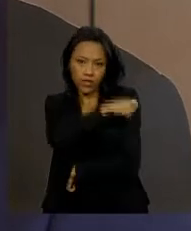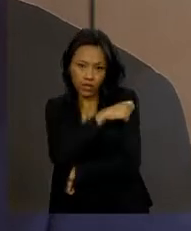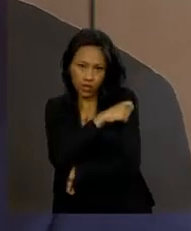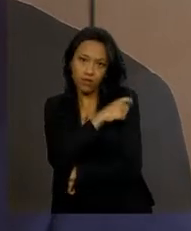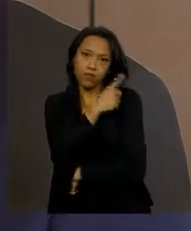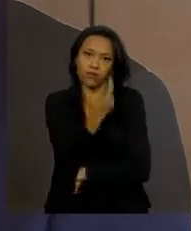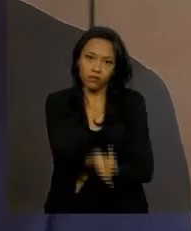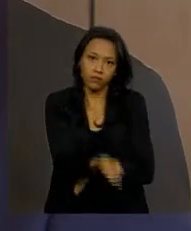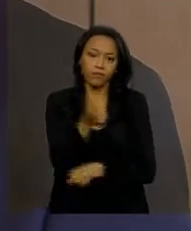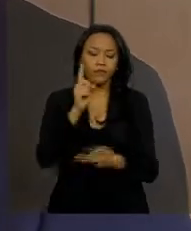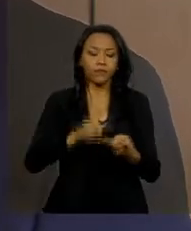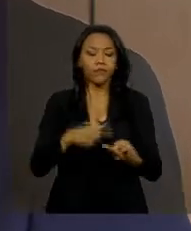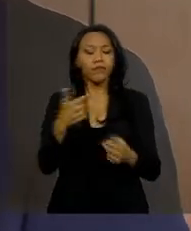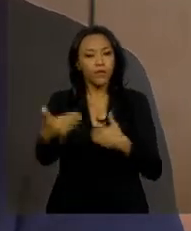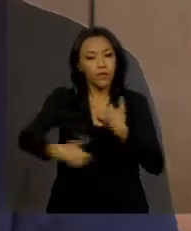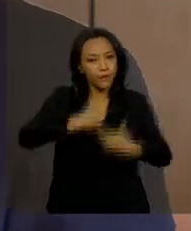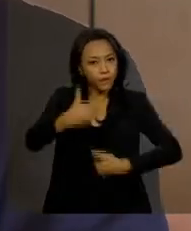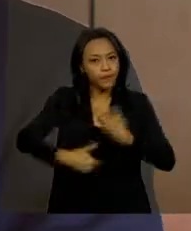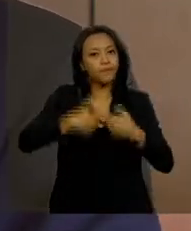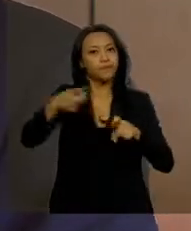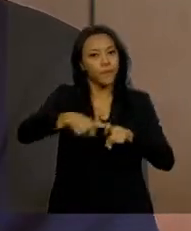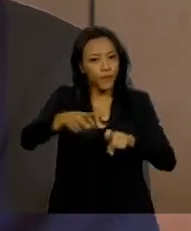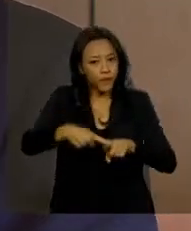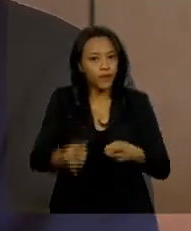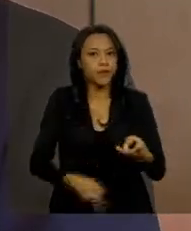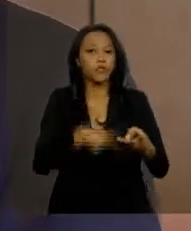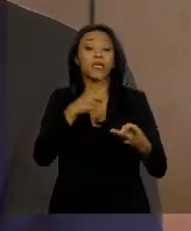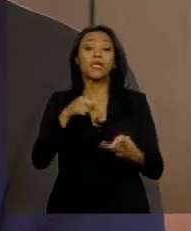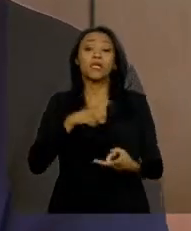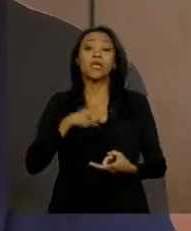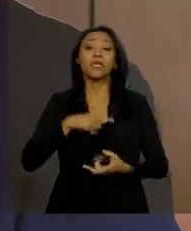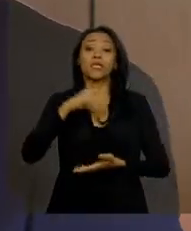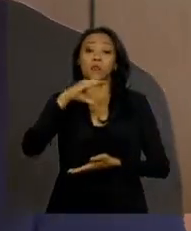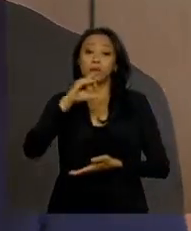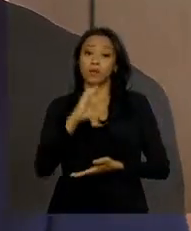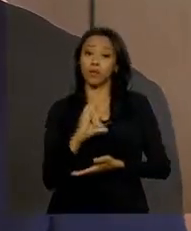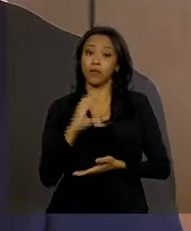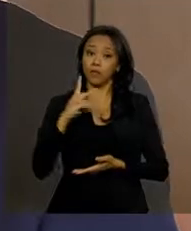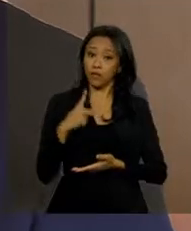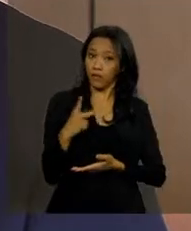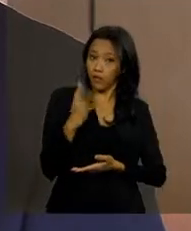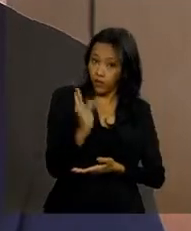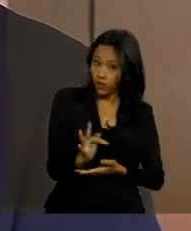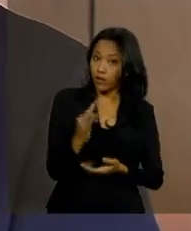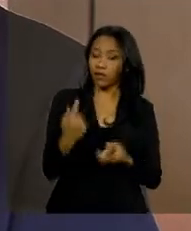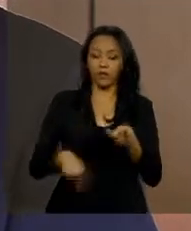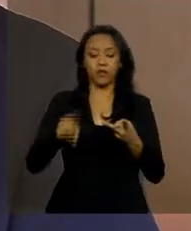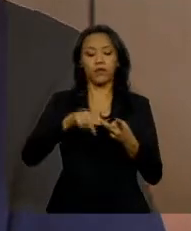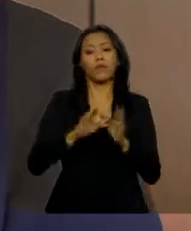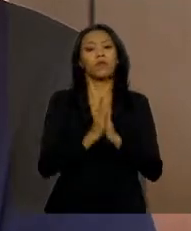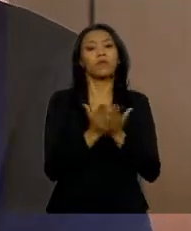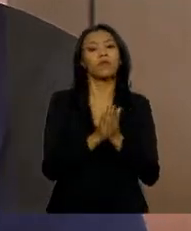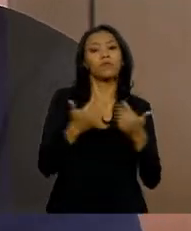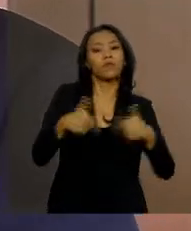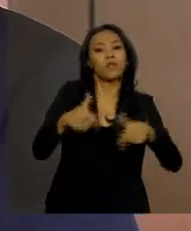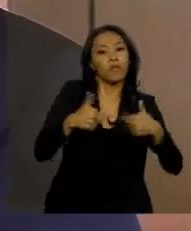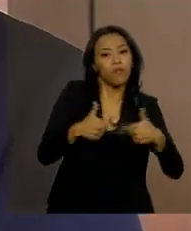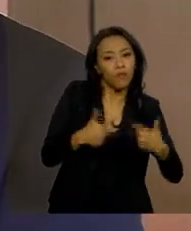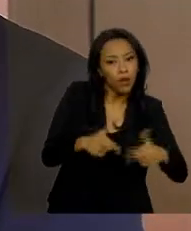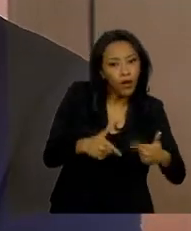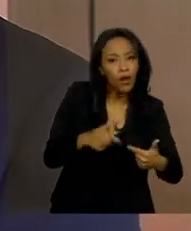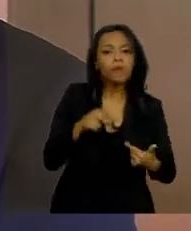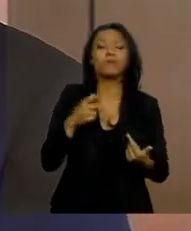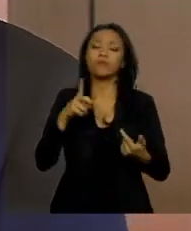tem uma revisão médica ele recebe o seu cpf e eles recebem sua carteira de trabalho e aí então